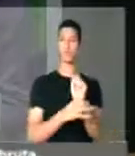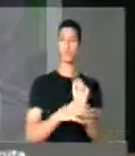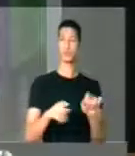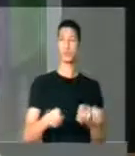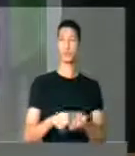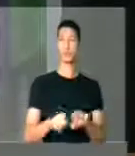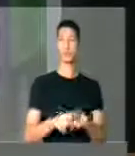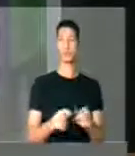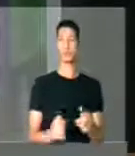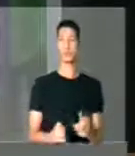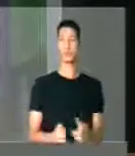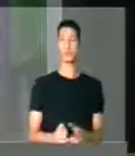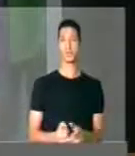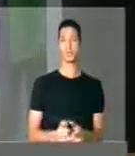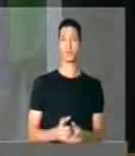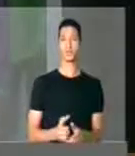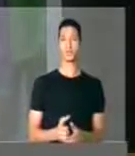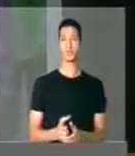assegurava